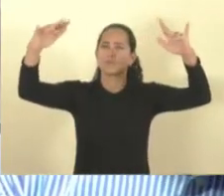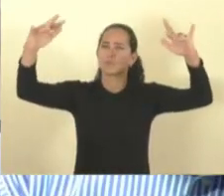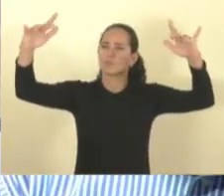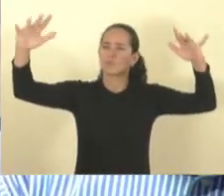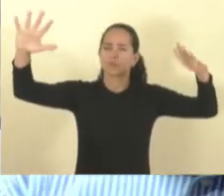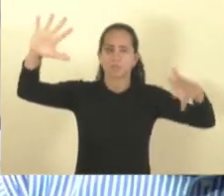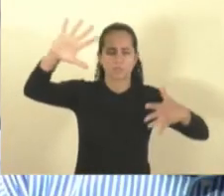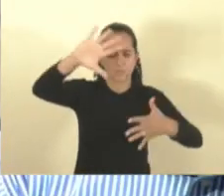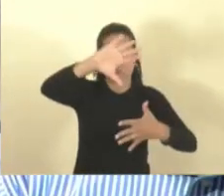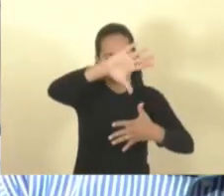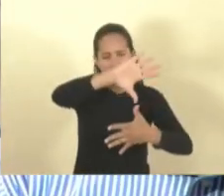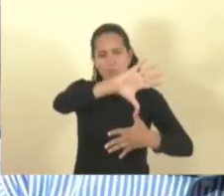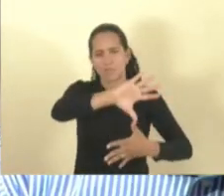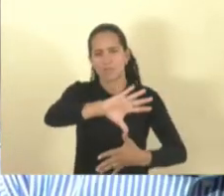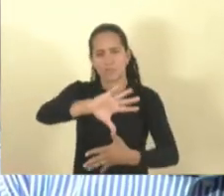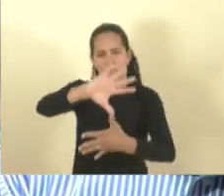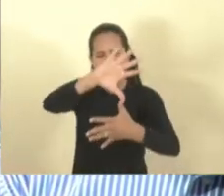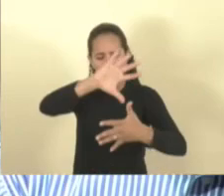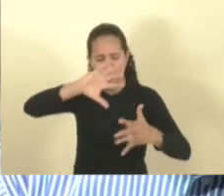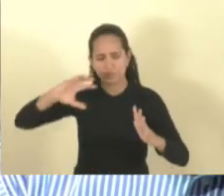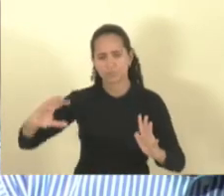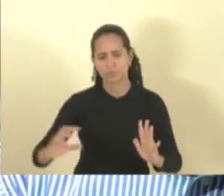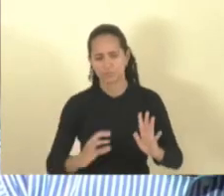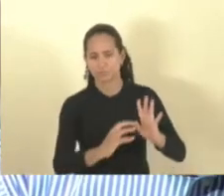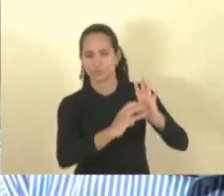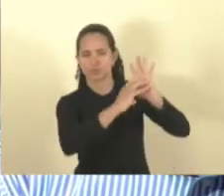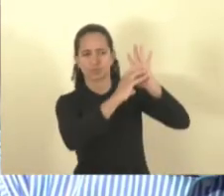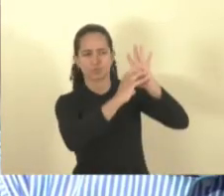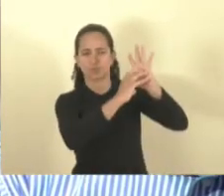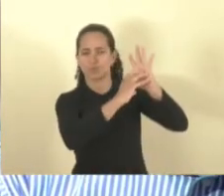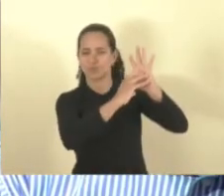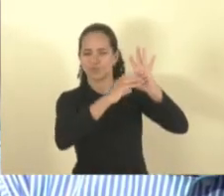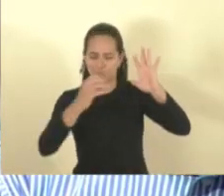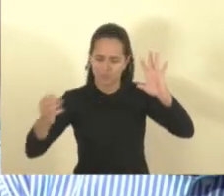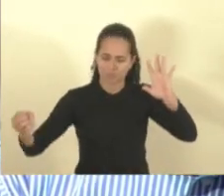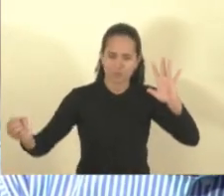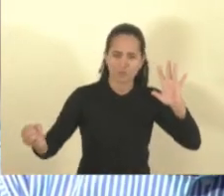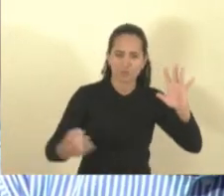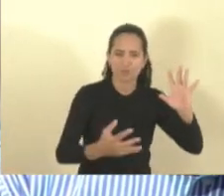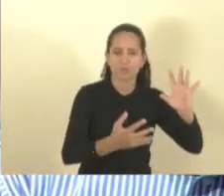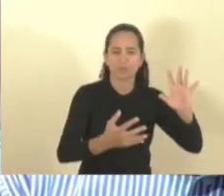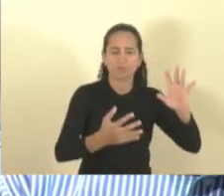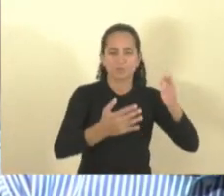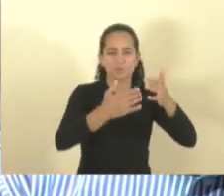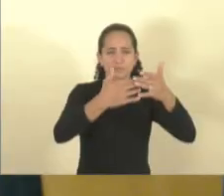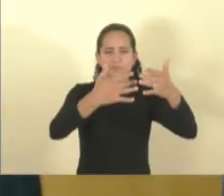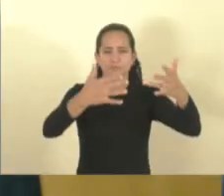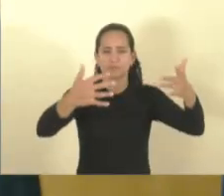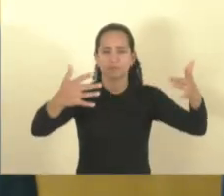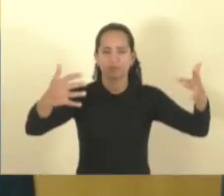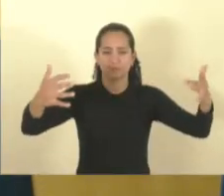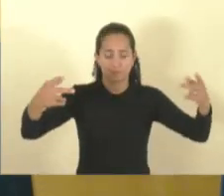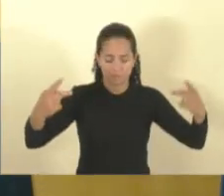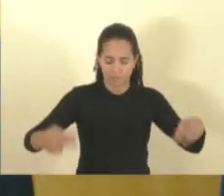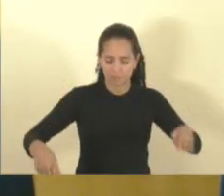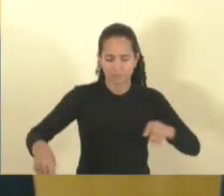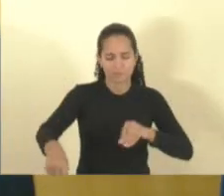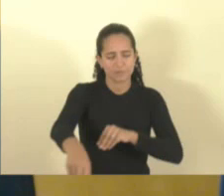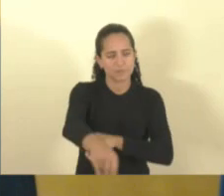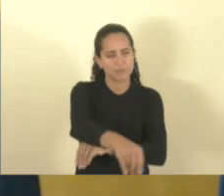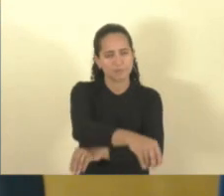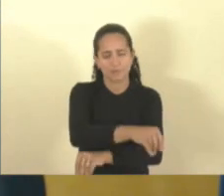Brasil, florão da América, iluminado ao sol do novo mundo. Do que a